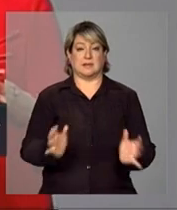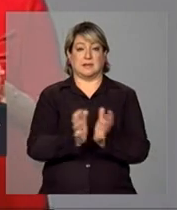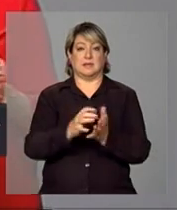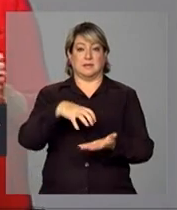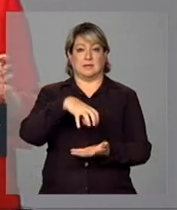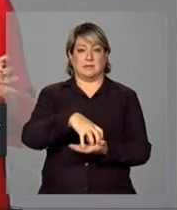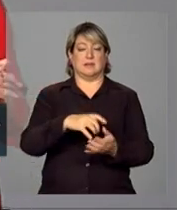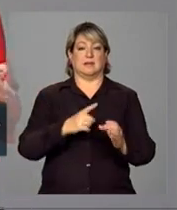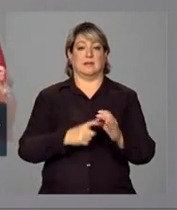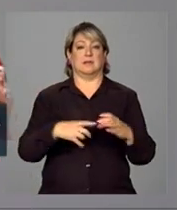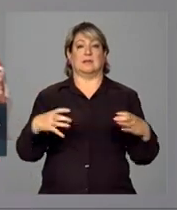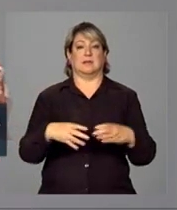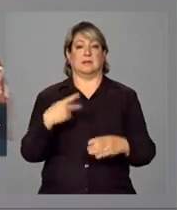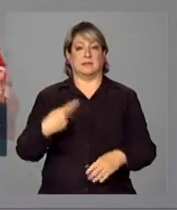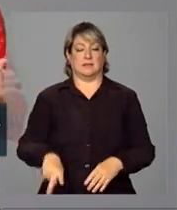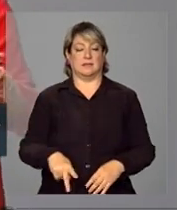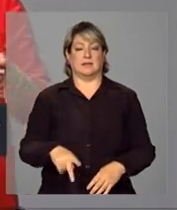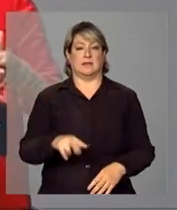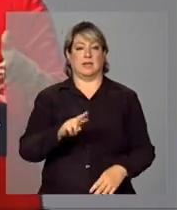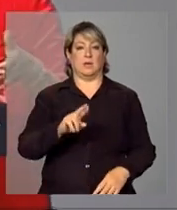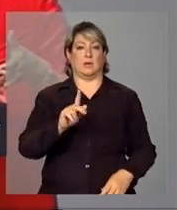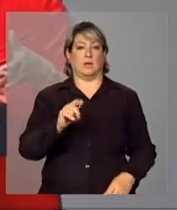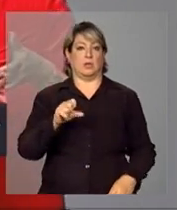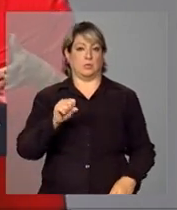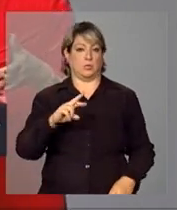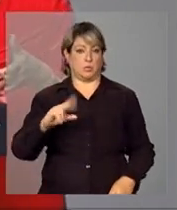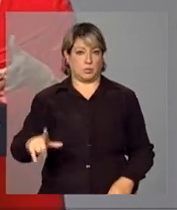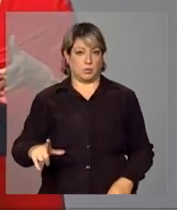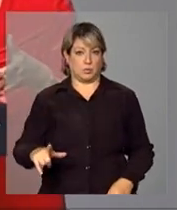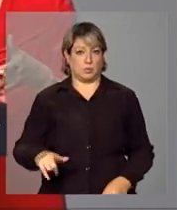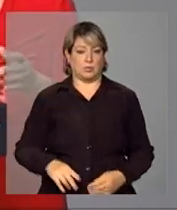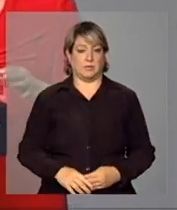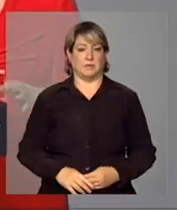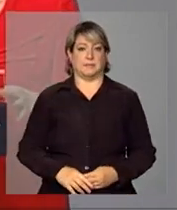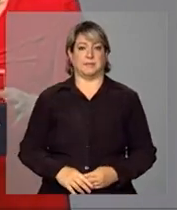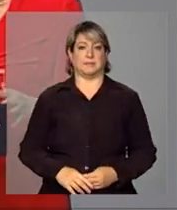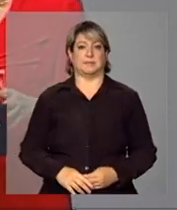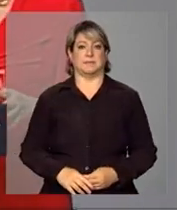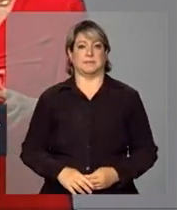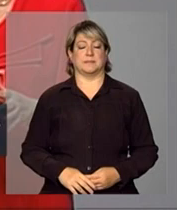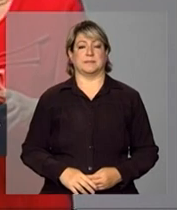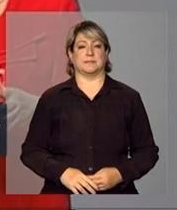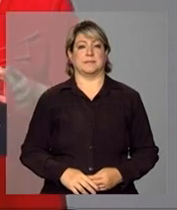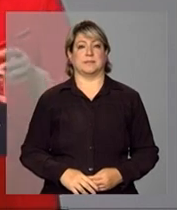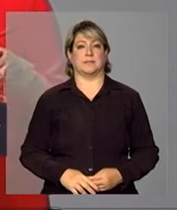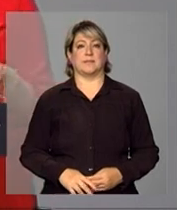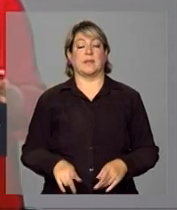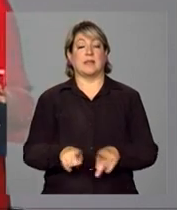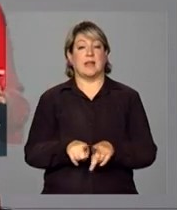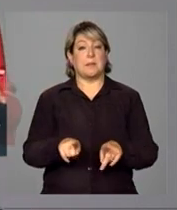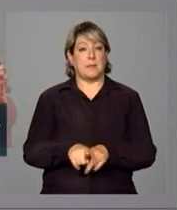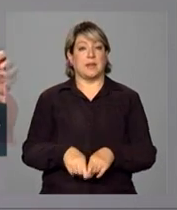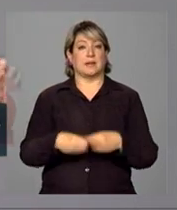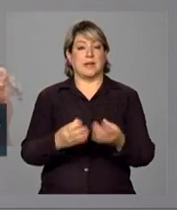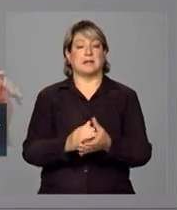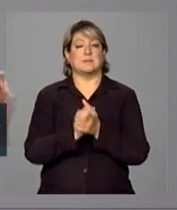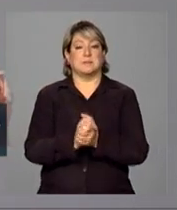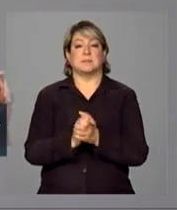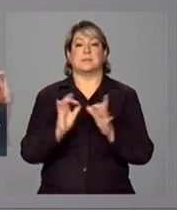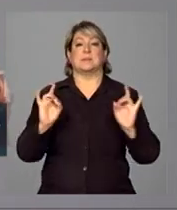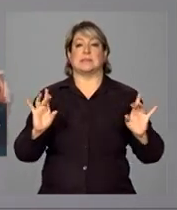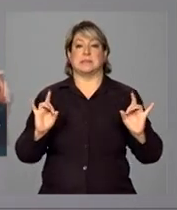Legislativa do Estado do Rio Grande do Sul, e dirigir um cumprimento